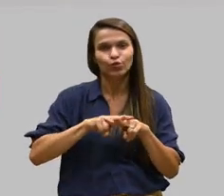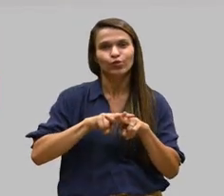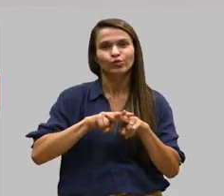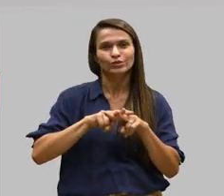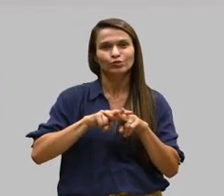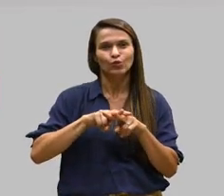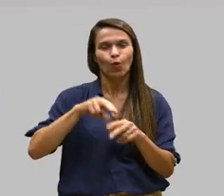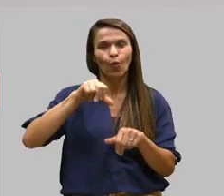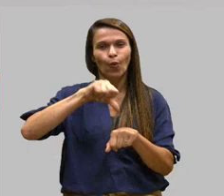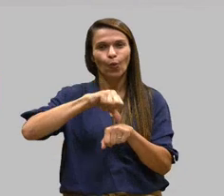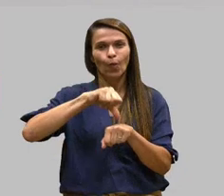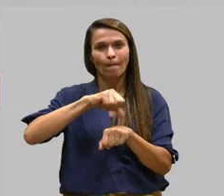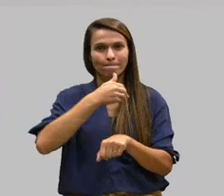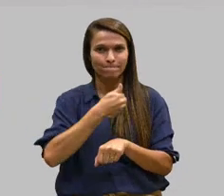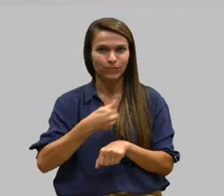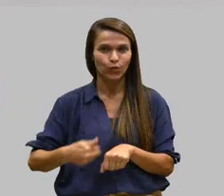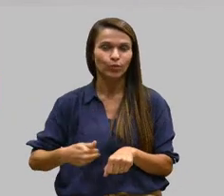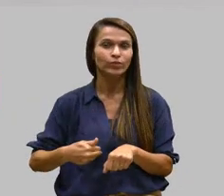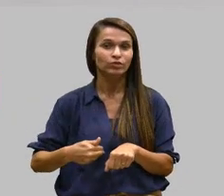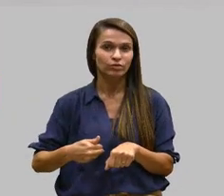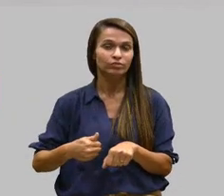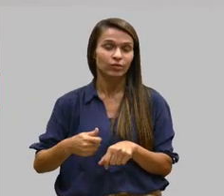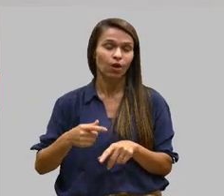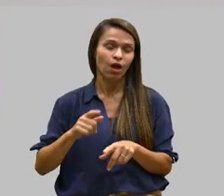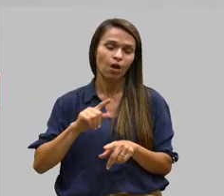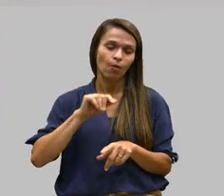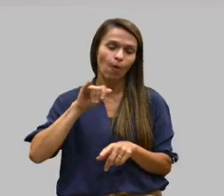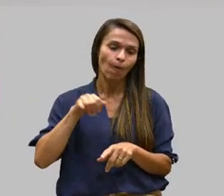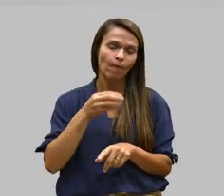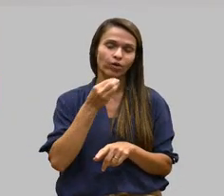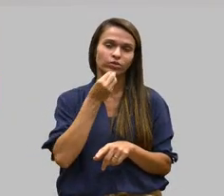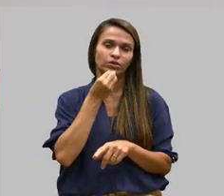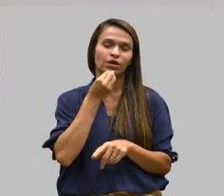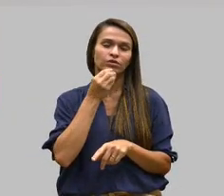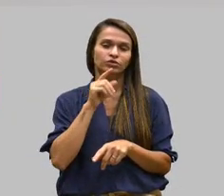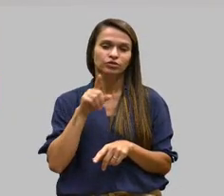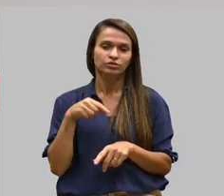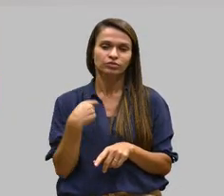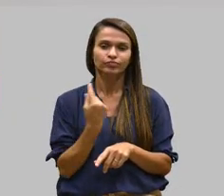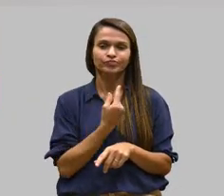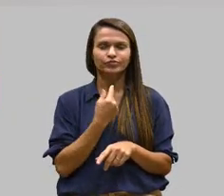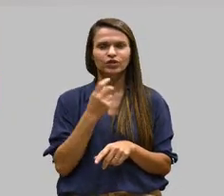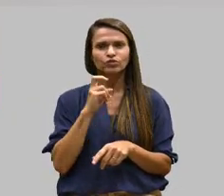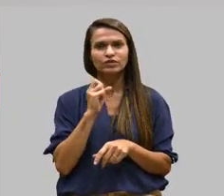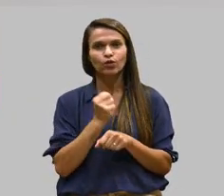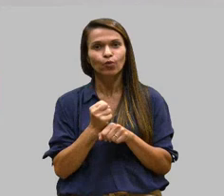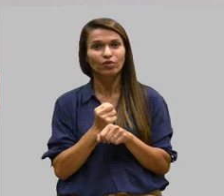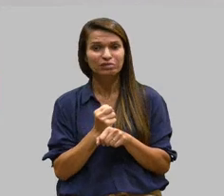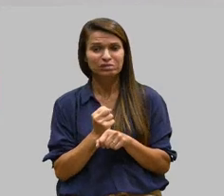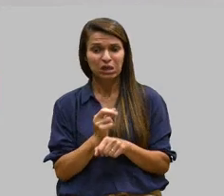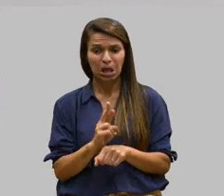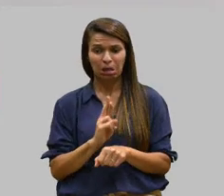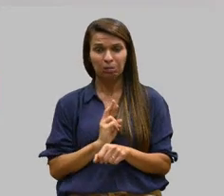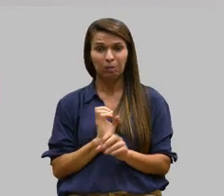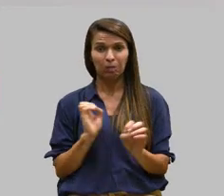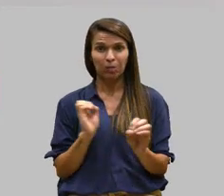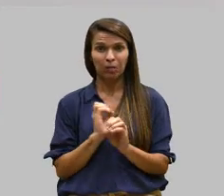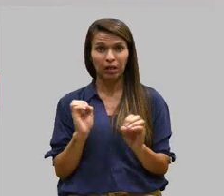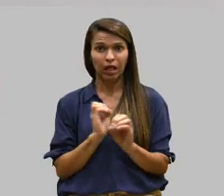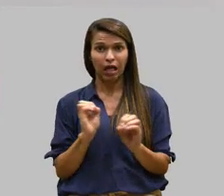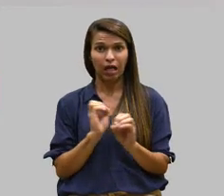né é uma oportunidade que a gente tem né de estar assim eu há cinco anos que eu não tenho resposta desse